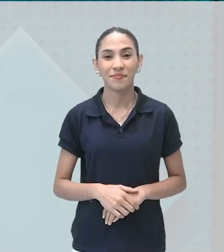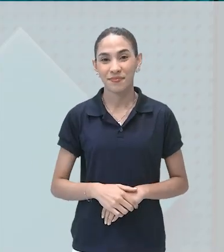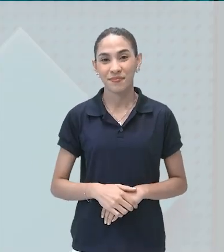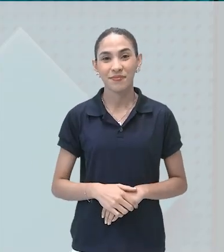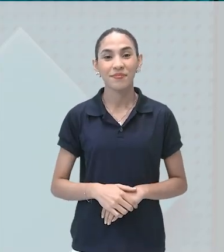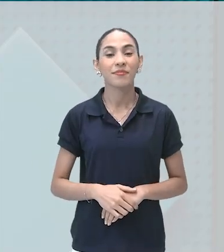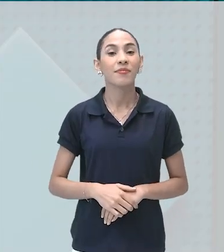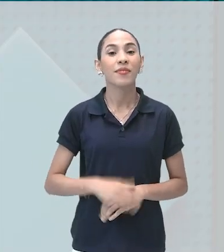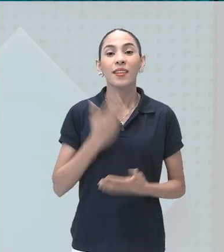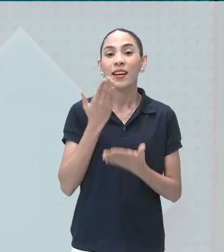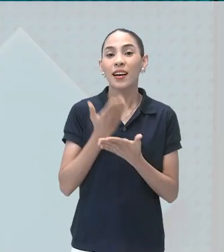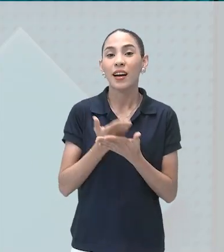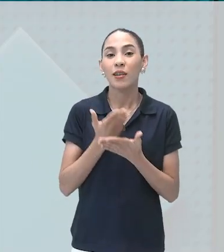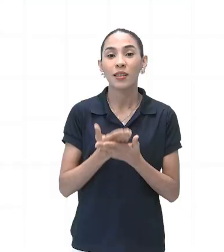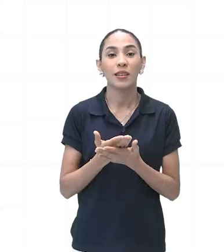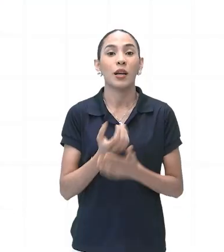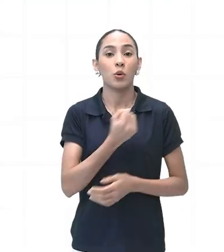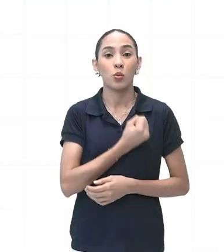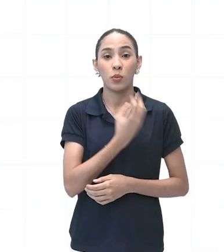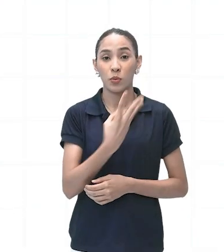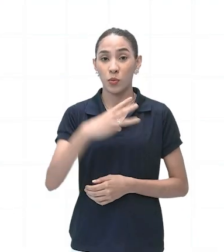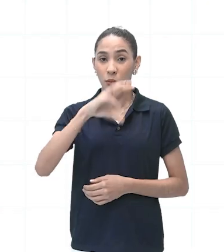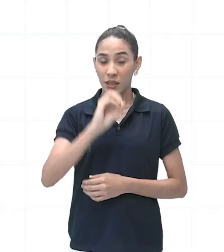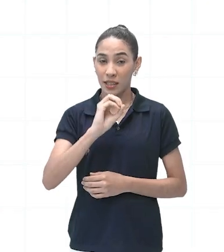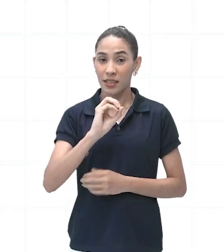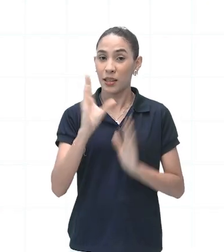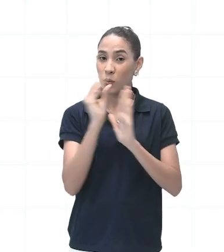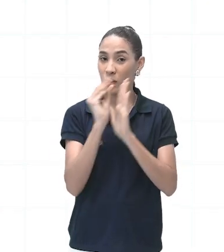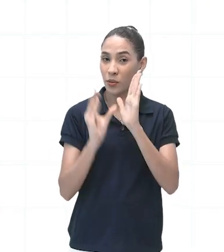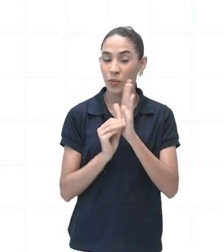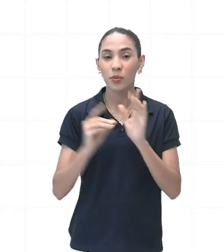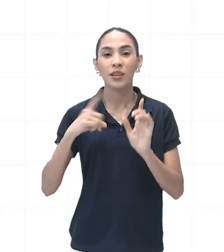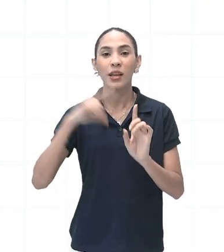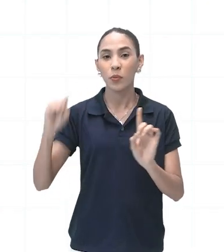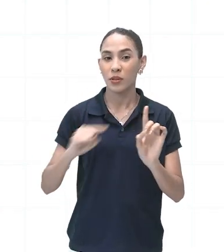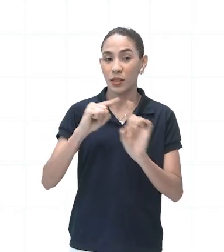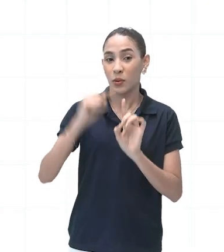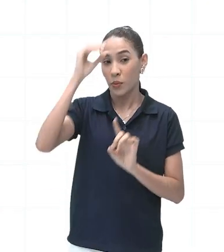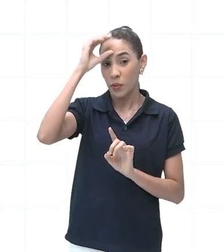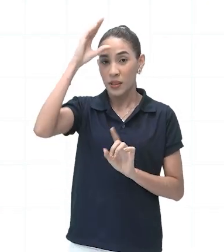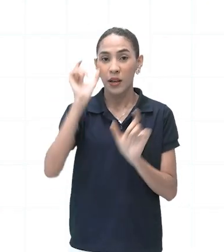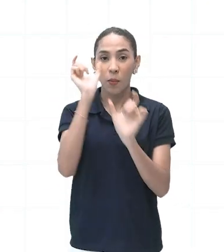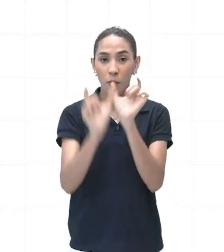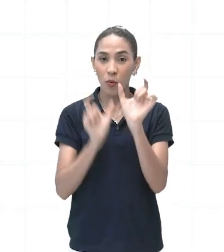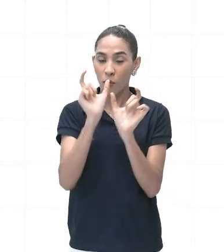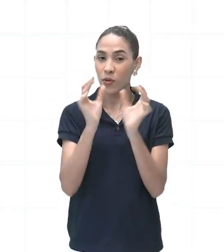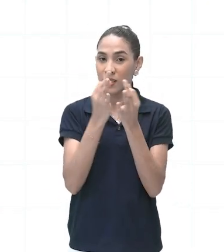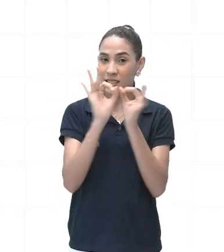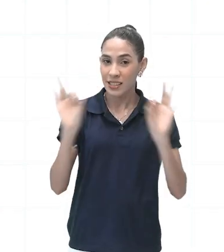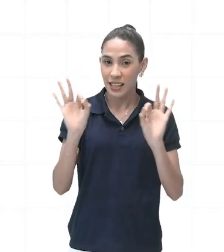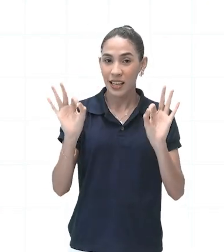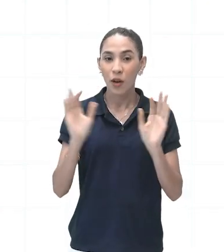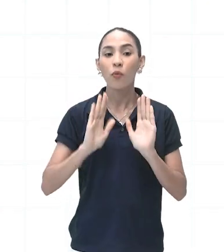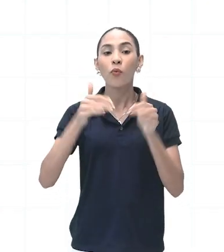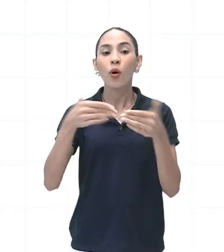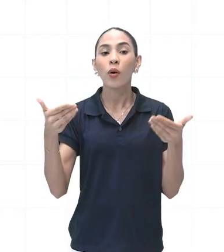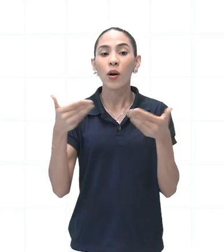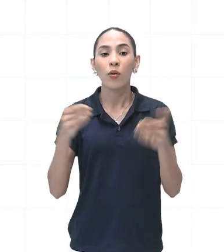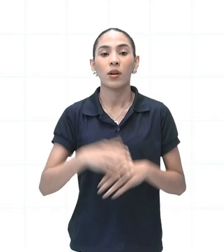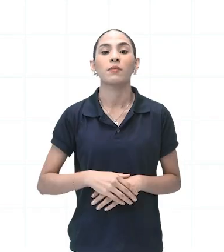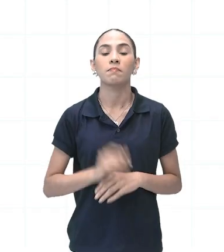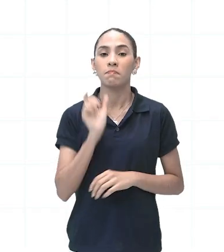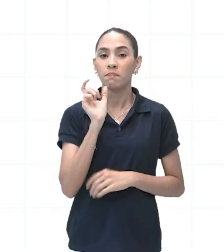portuguesa. Esta é a aula de número 30 do nosso módulo, que tem como objeto de conhecimento a morfossintaxe. Agora o foco é